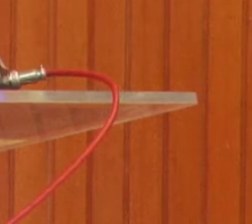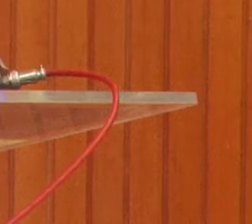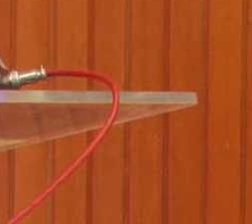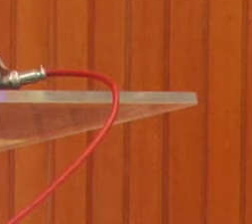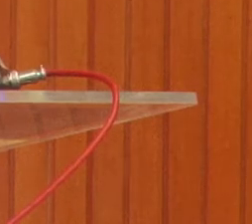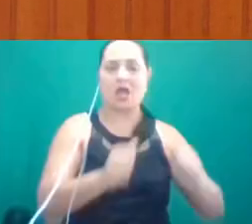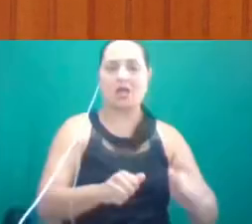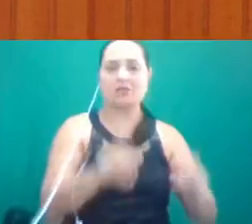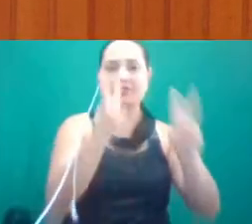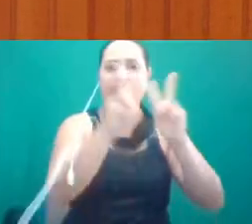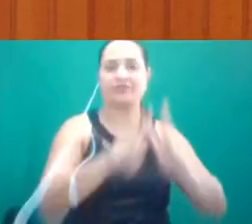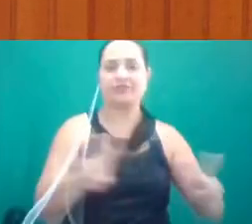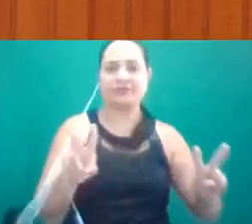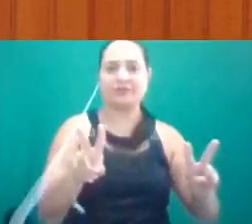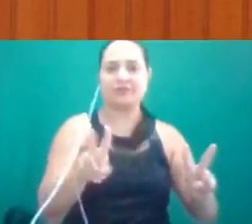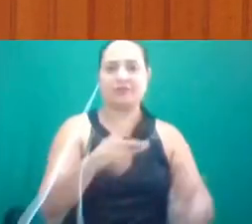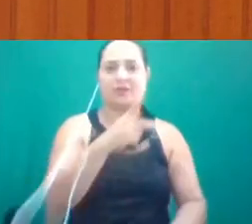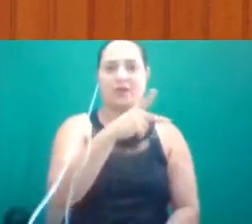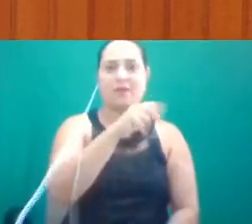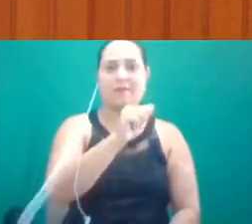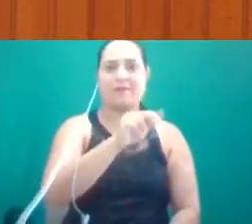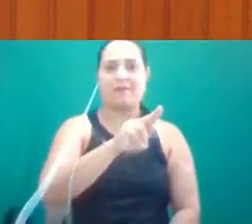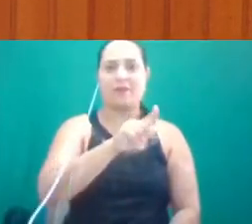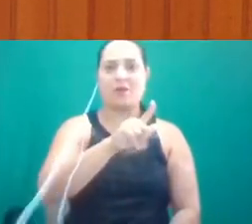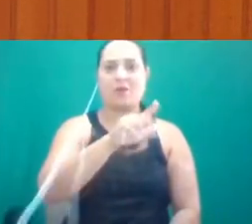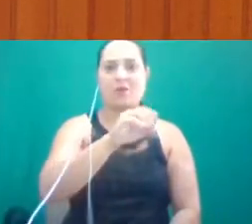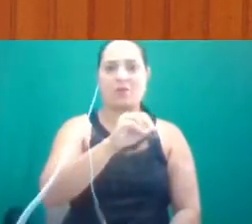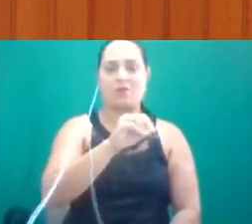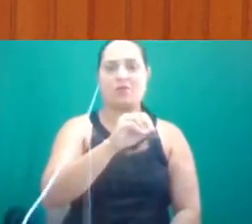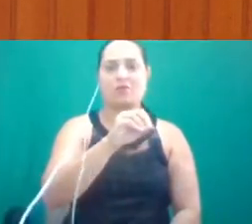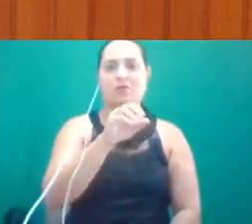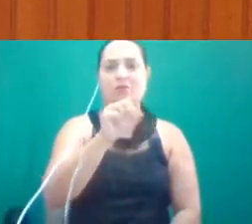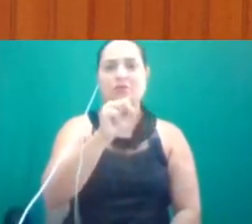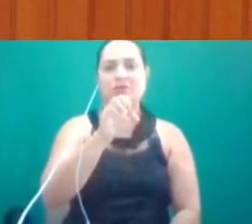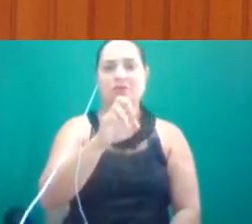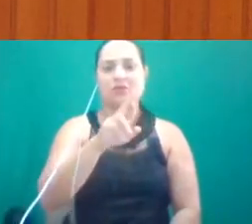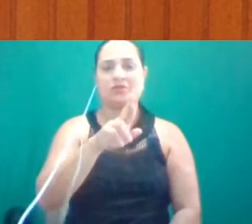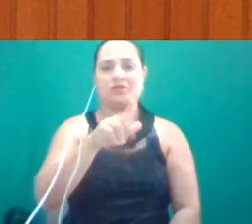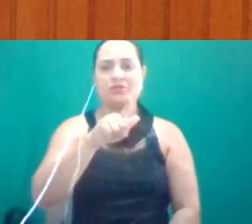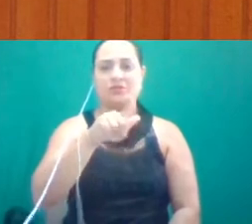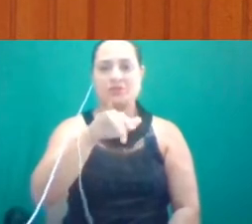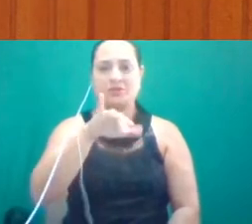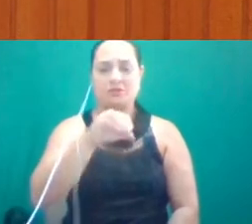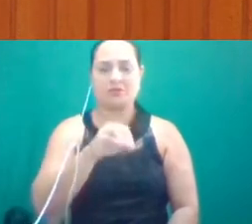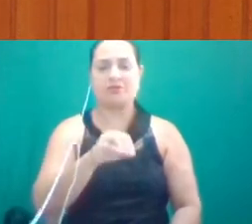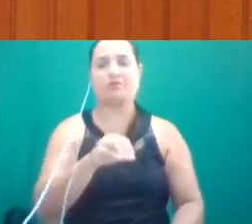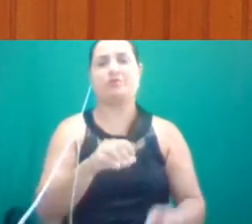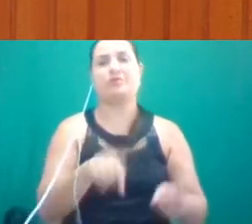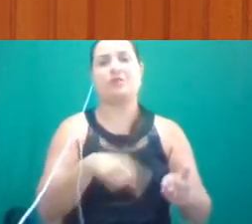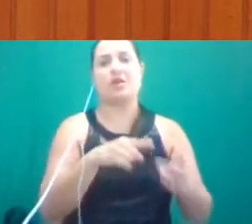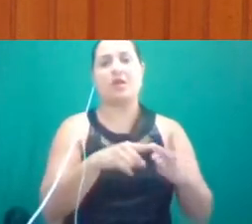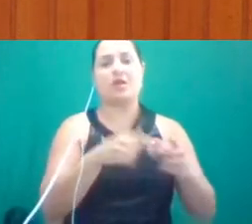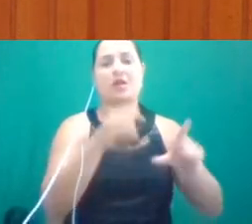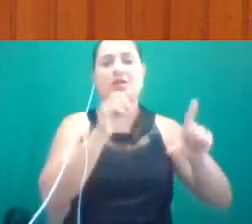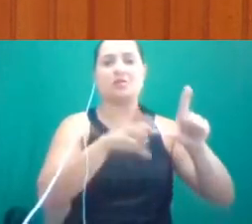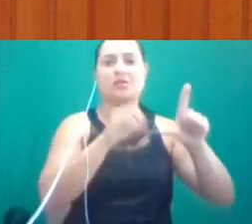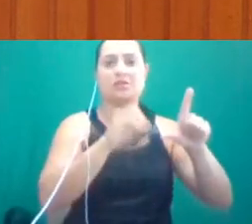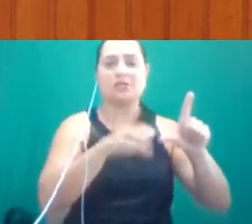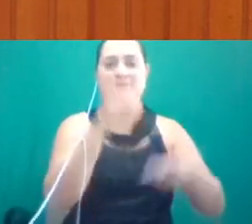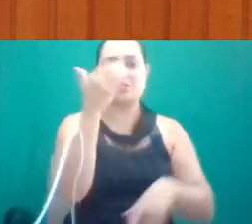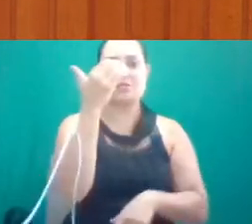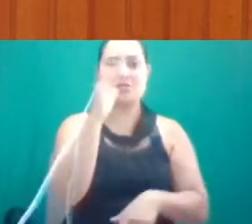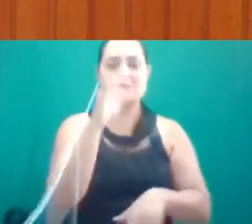Sena. Licenciatura em Física, Cláudio Barbosa da Silva Júnior. Licenciatura